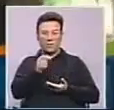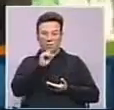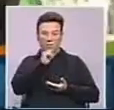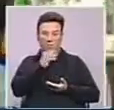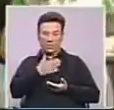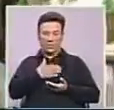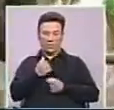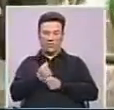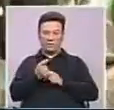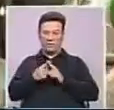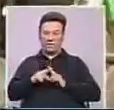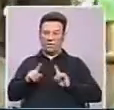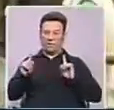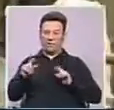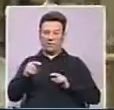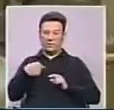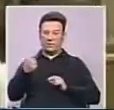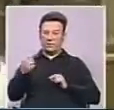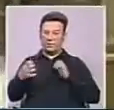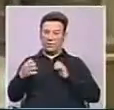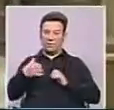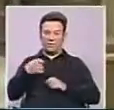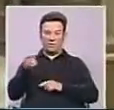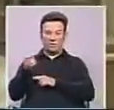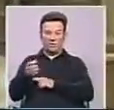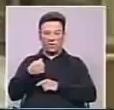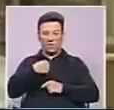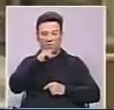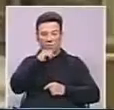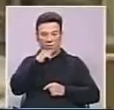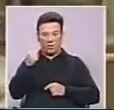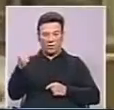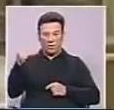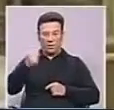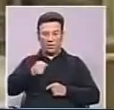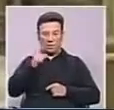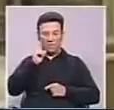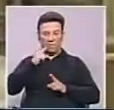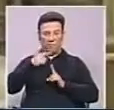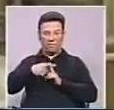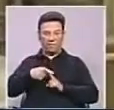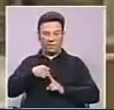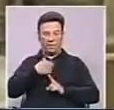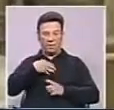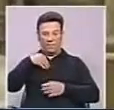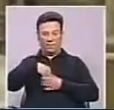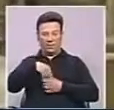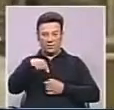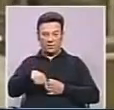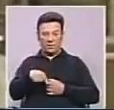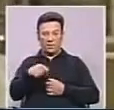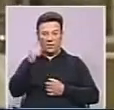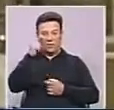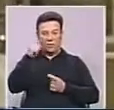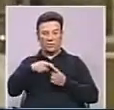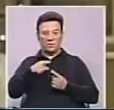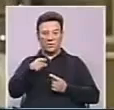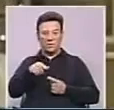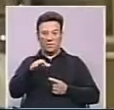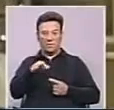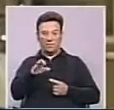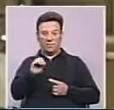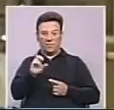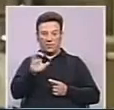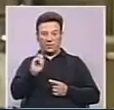nos permitem diferenciar-nos da concorrência e conseguirmos trazer valor acrescentado para a empresa, no sentido que a